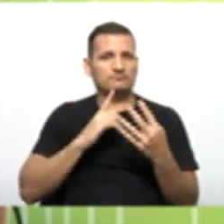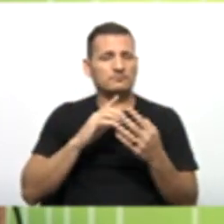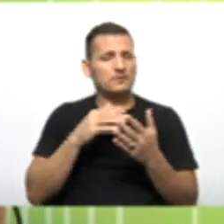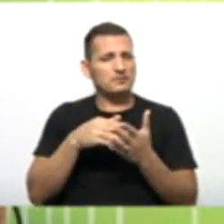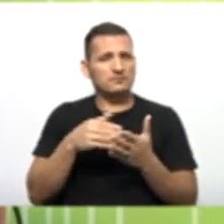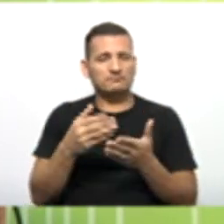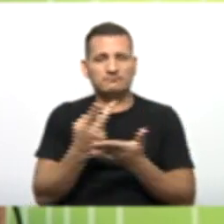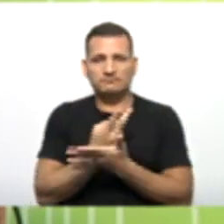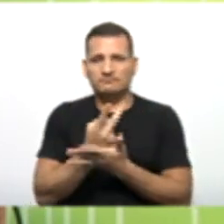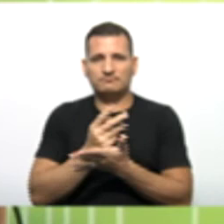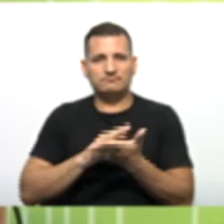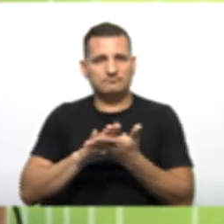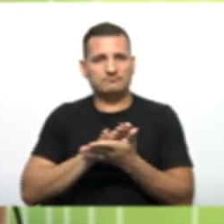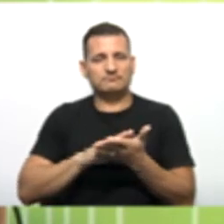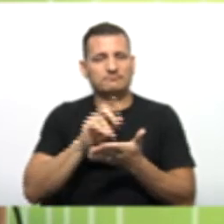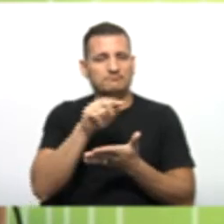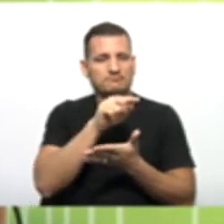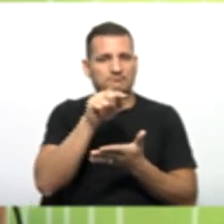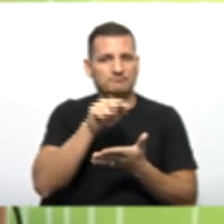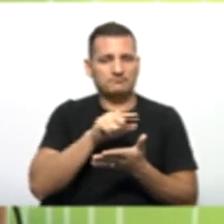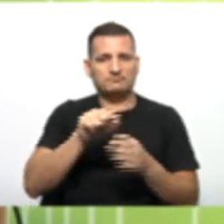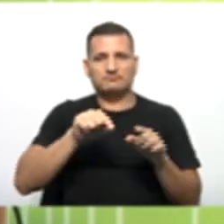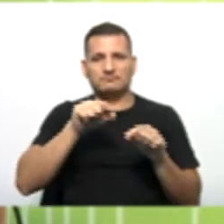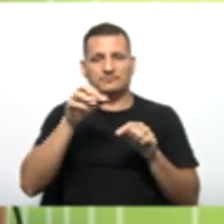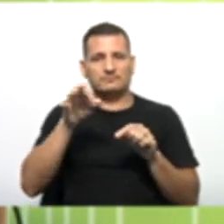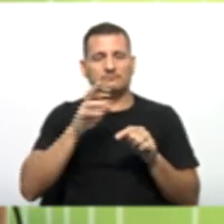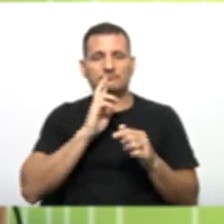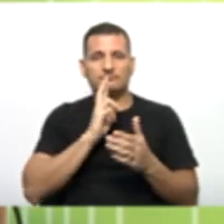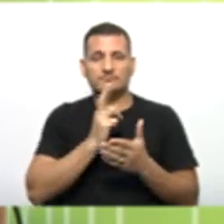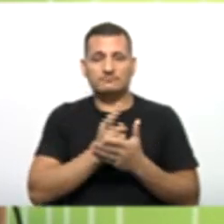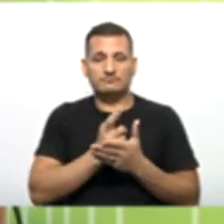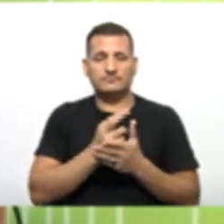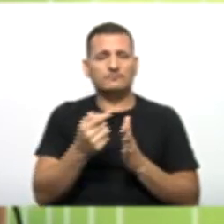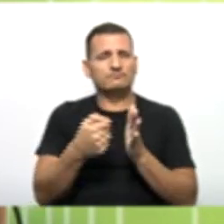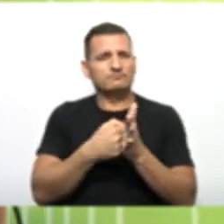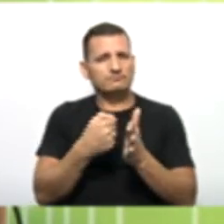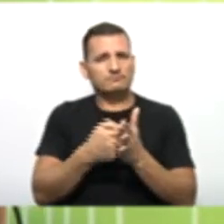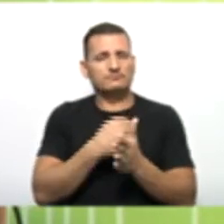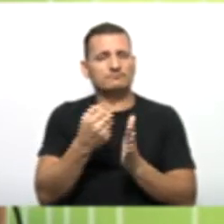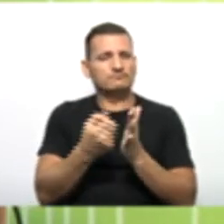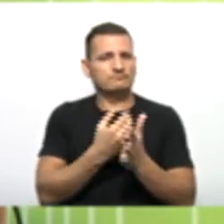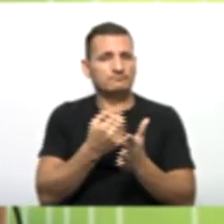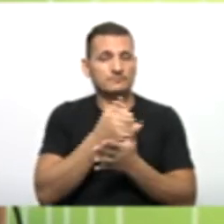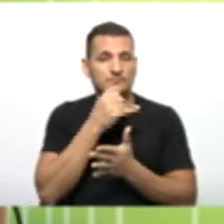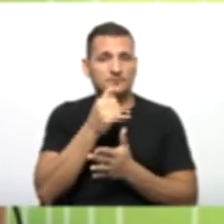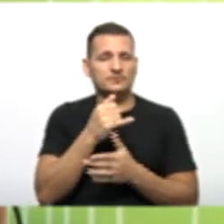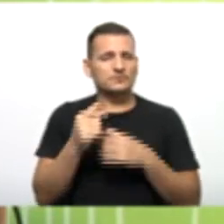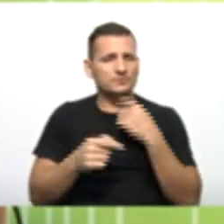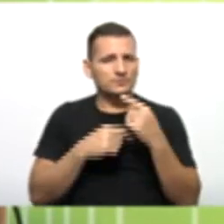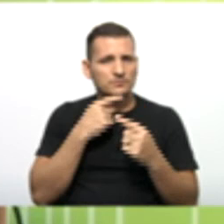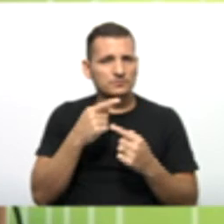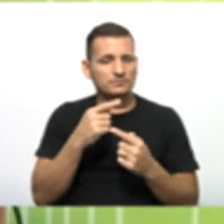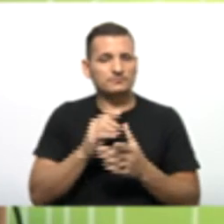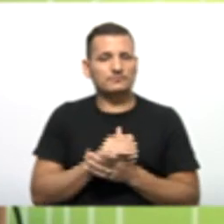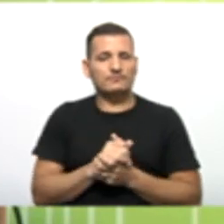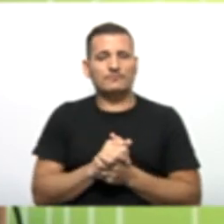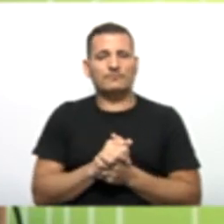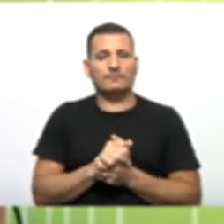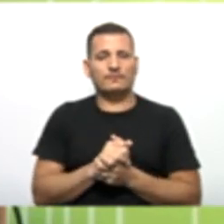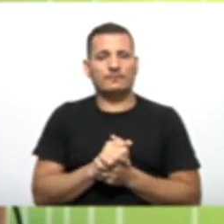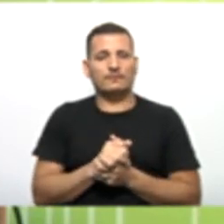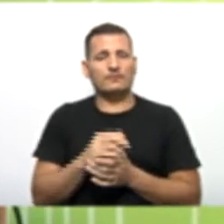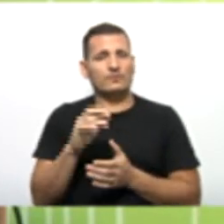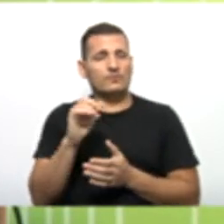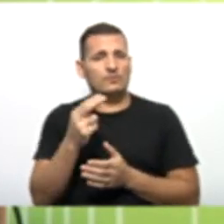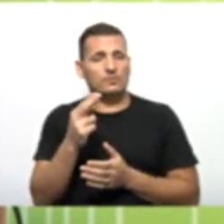isso, professor? Todo mundo está marcando as mesmas alternativas aí. Participem, tragam se vocês tiverem dúvida. Ou então, viu a